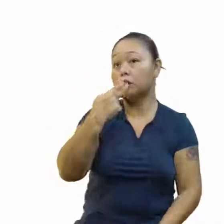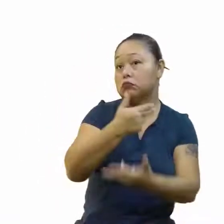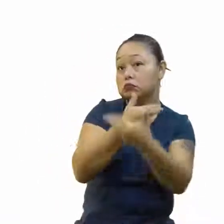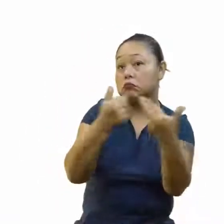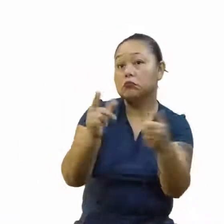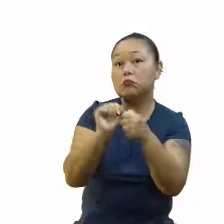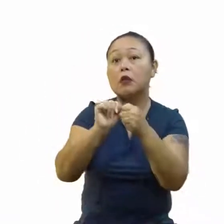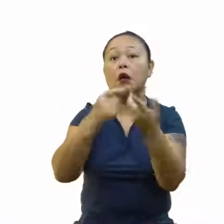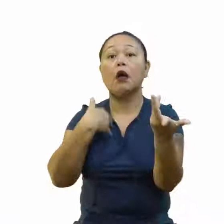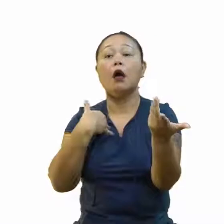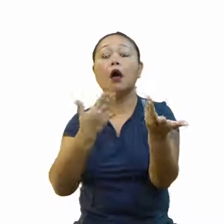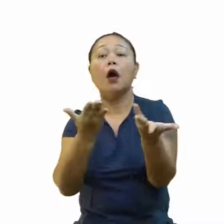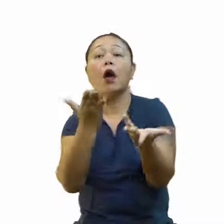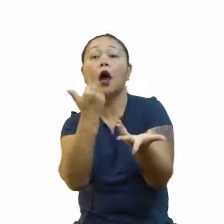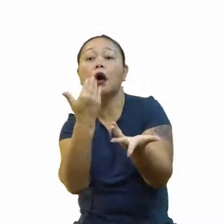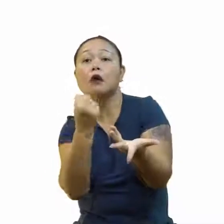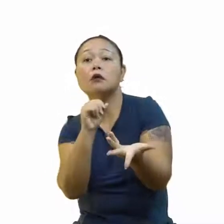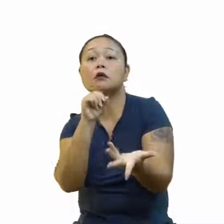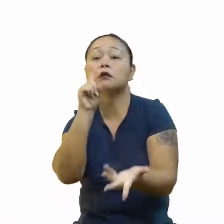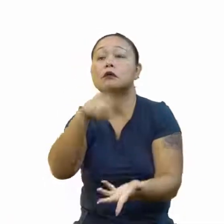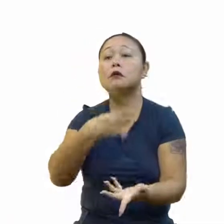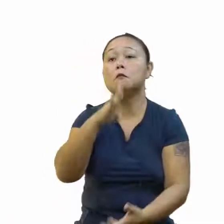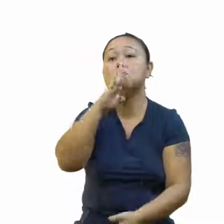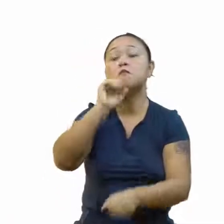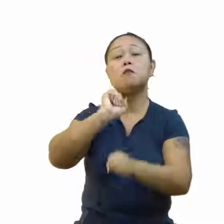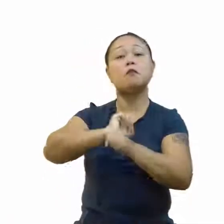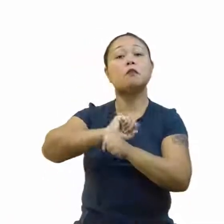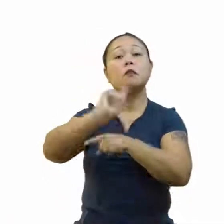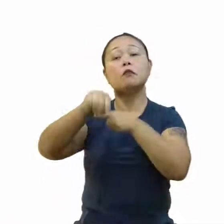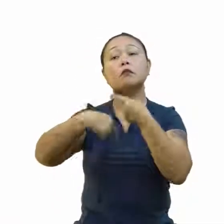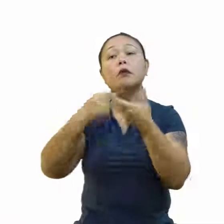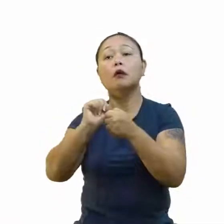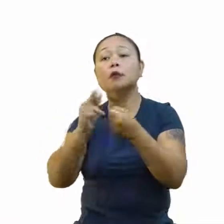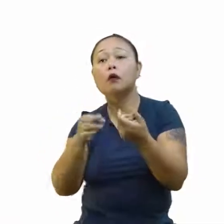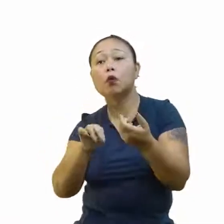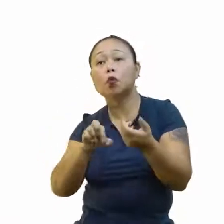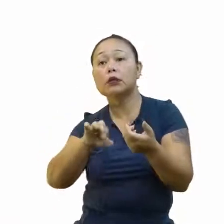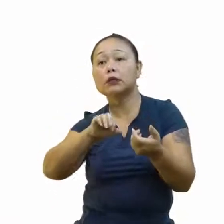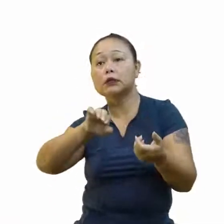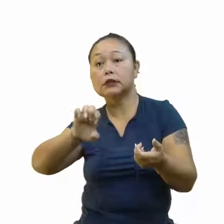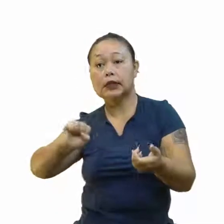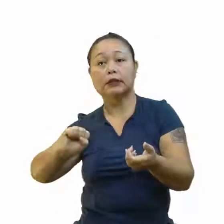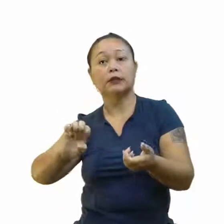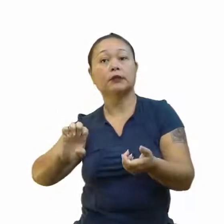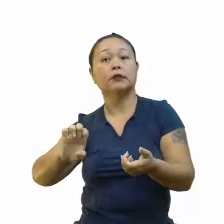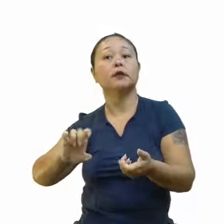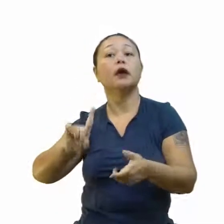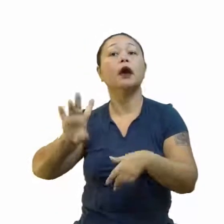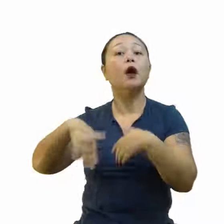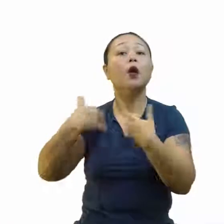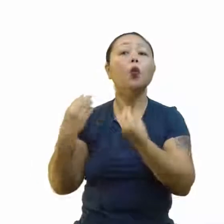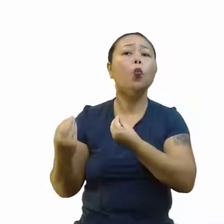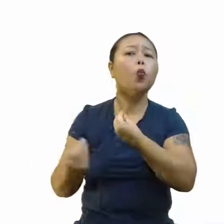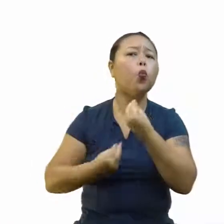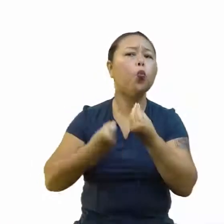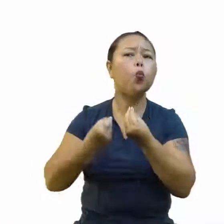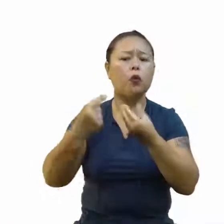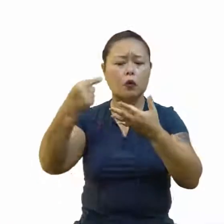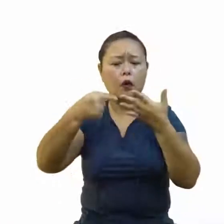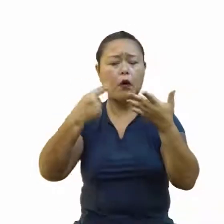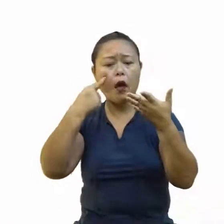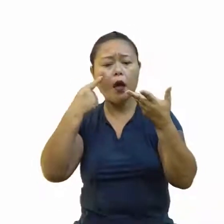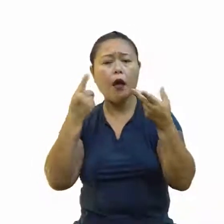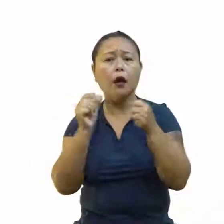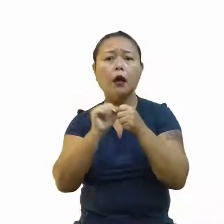a alimentação, sedentarismo e o estresse. E aí, como que fica isso, professora? Me interessei em relação